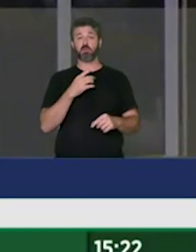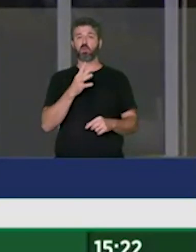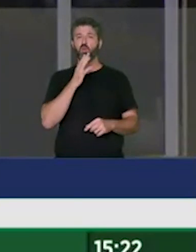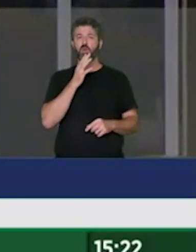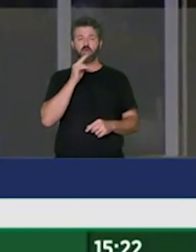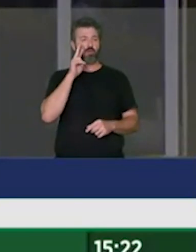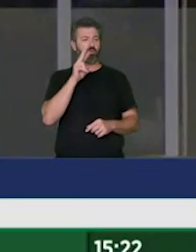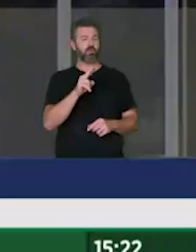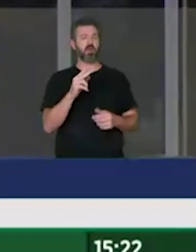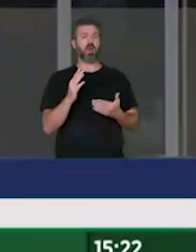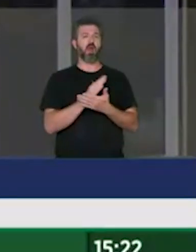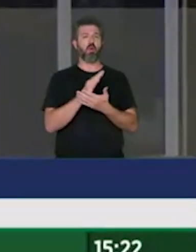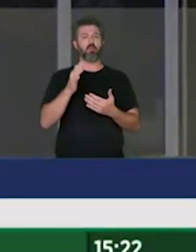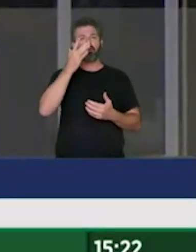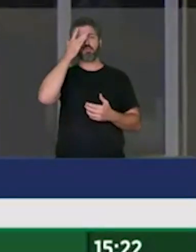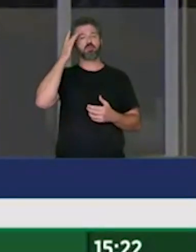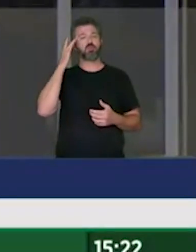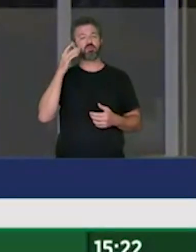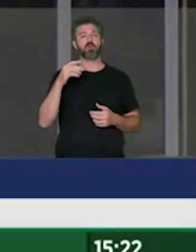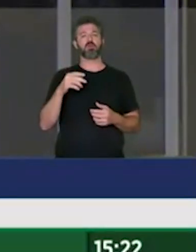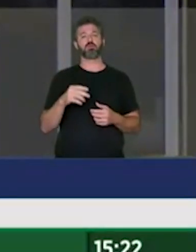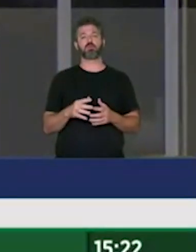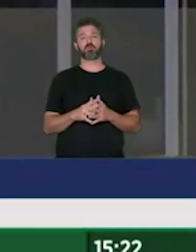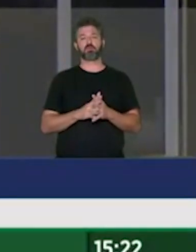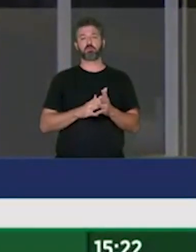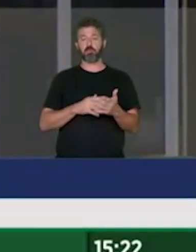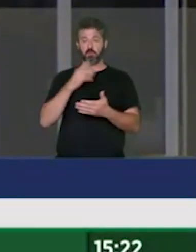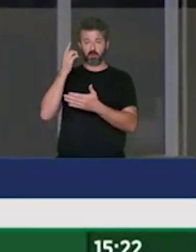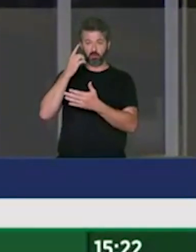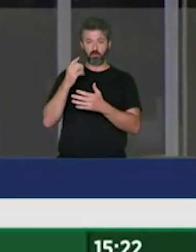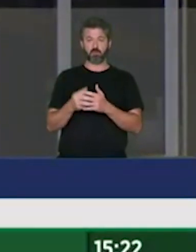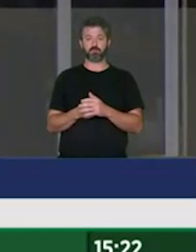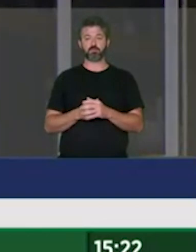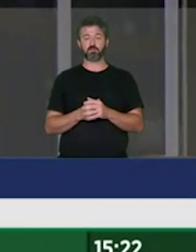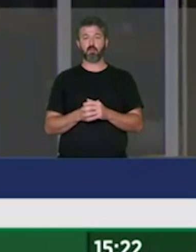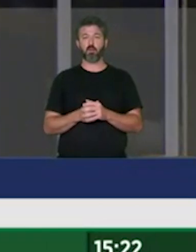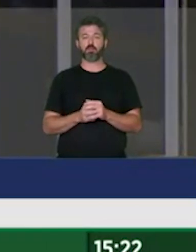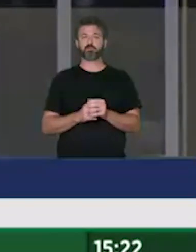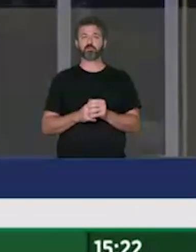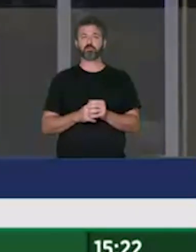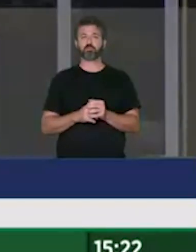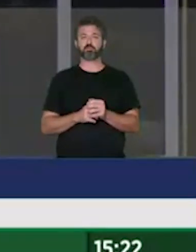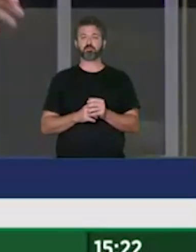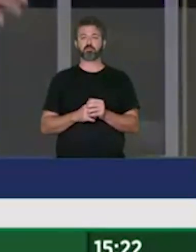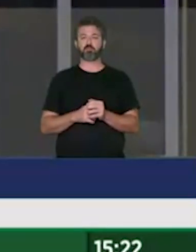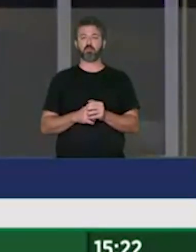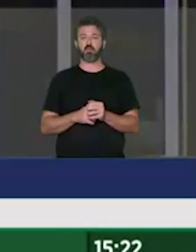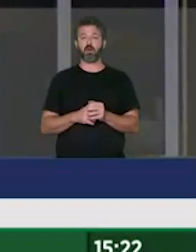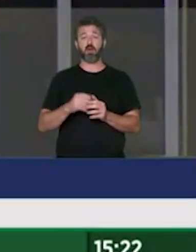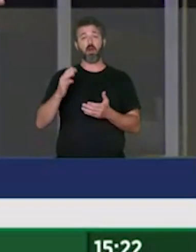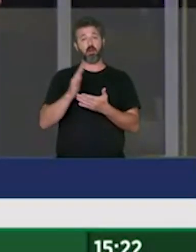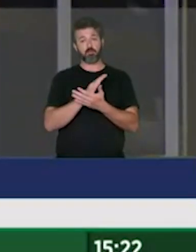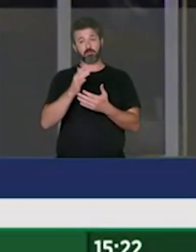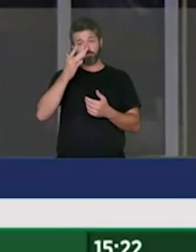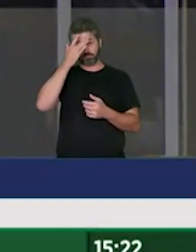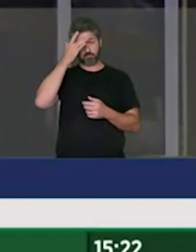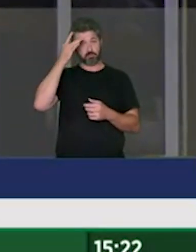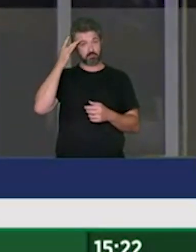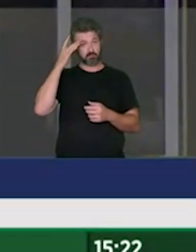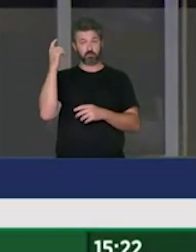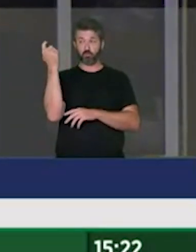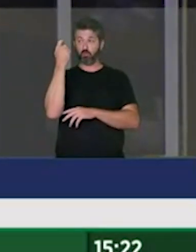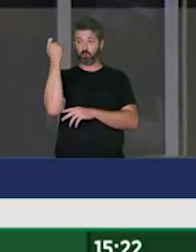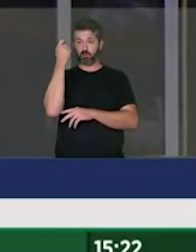histórias, caro deputado Paulo, eu conheço histórias de pessoas que saíram do Rio Grande do Sul para